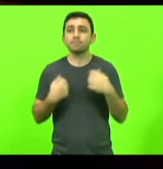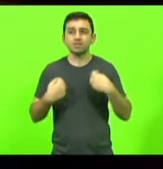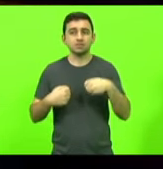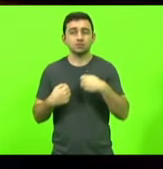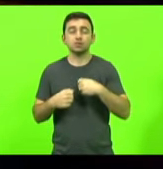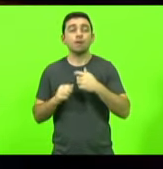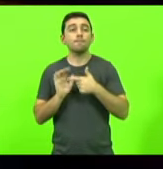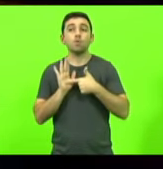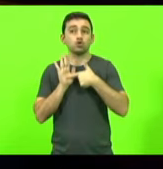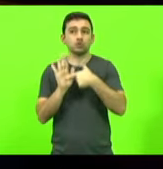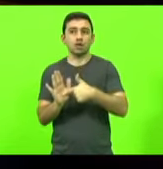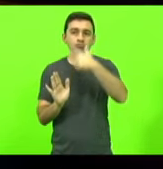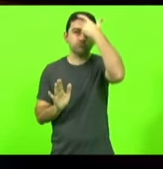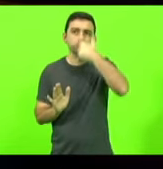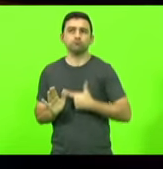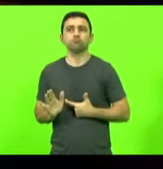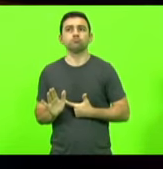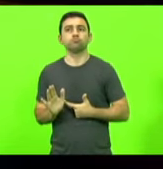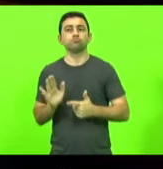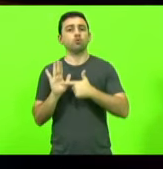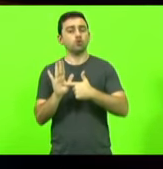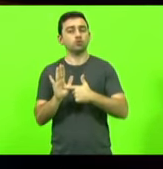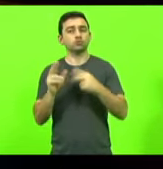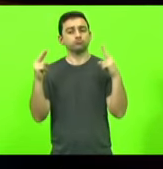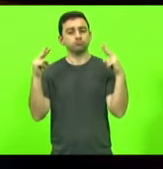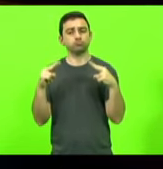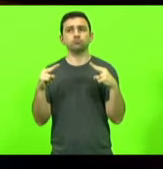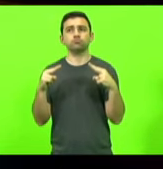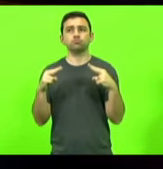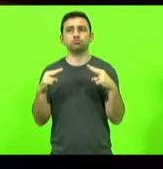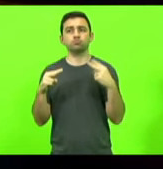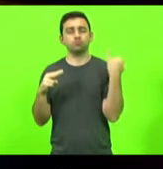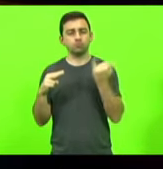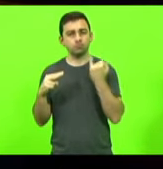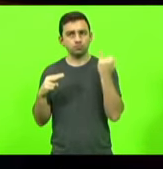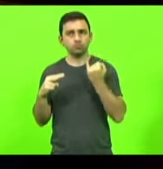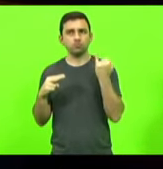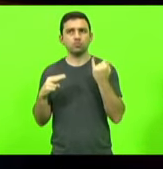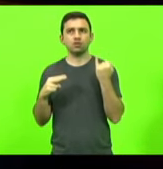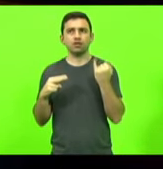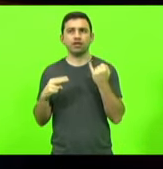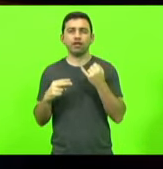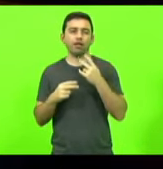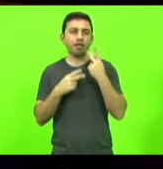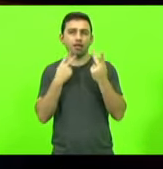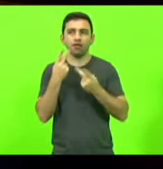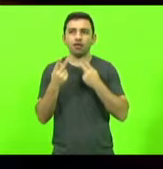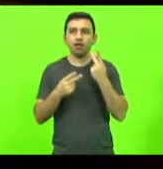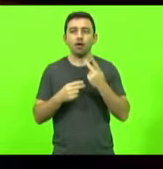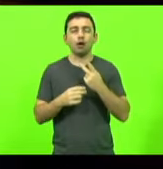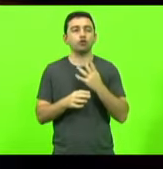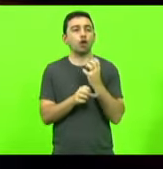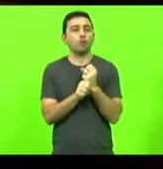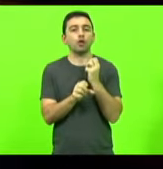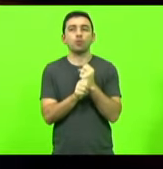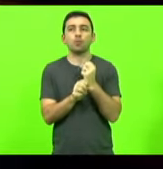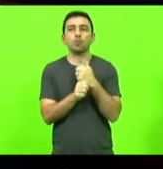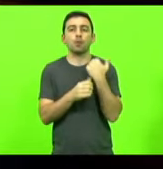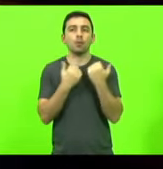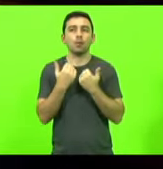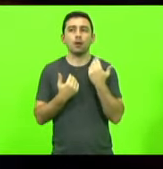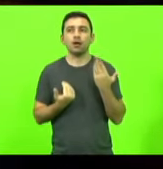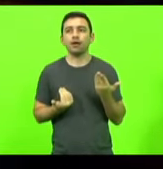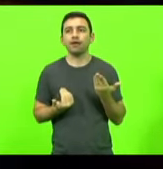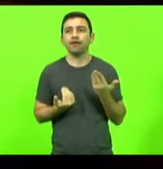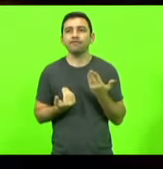limpa, na frente, olho no olho, né, não começar a contar mortes, porque senão a gente vai começar, por exemplo,